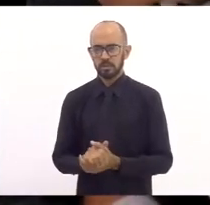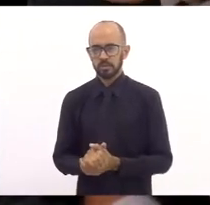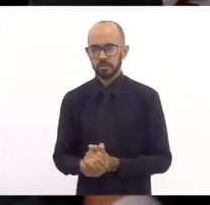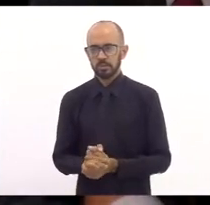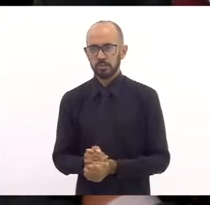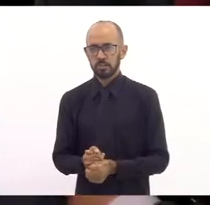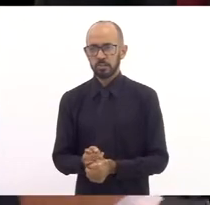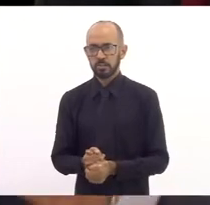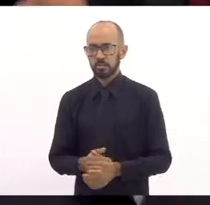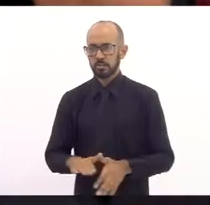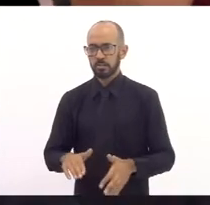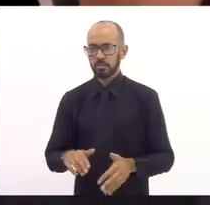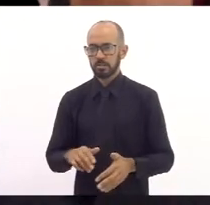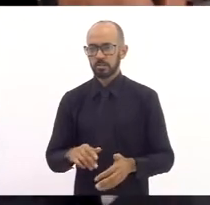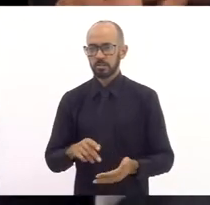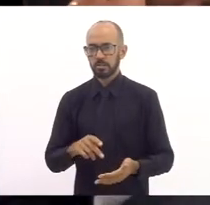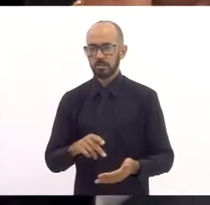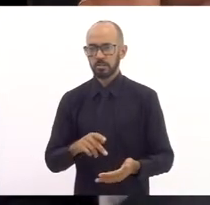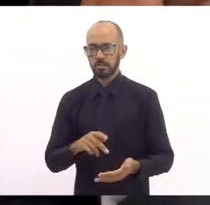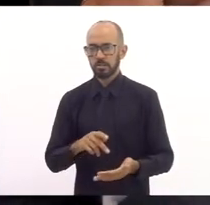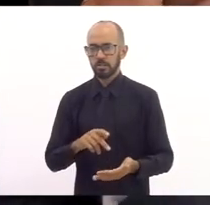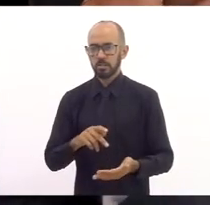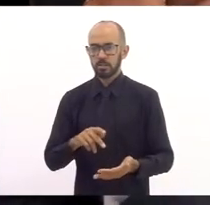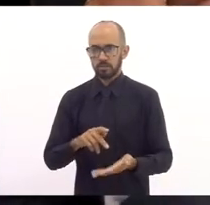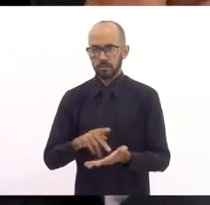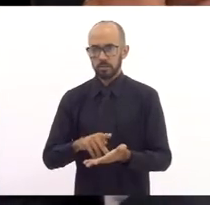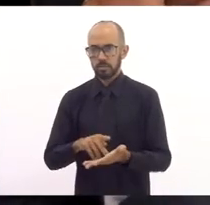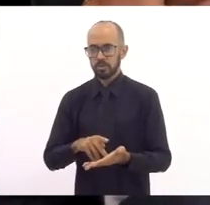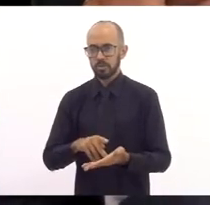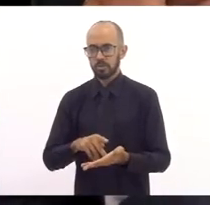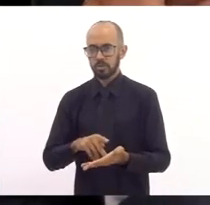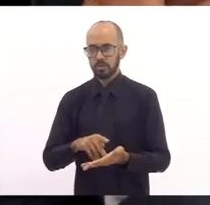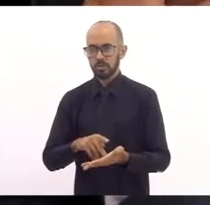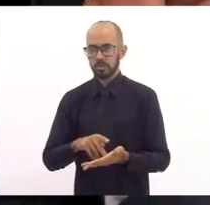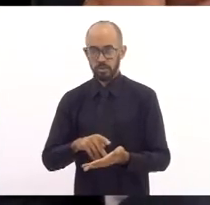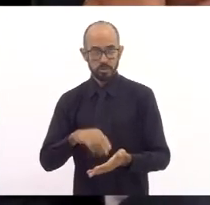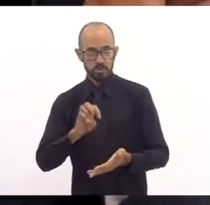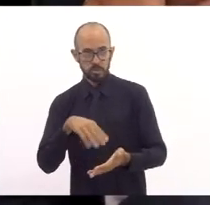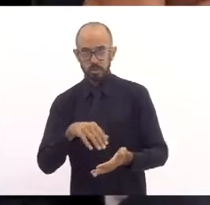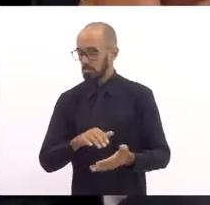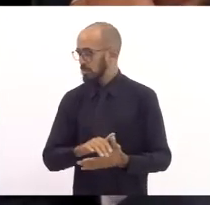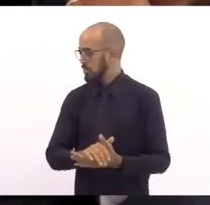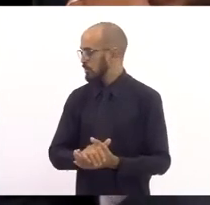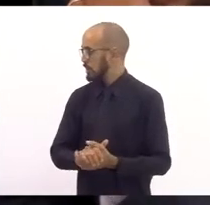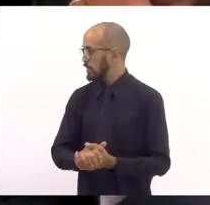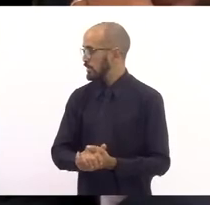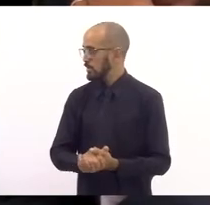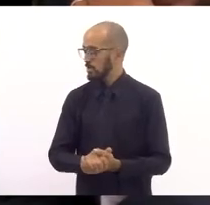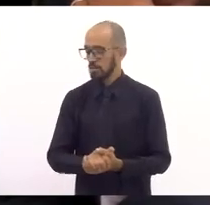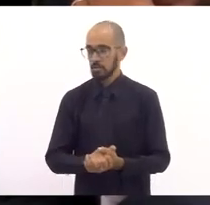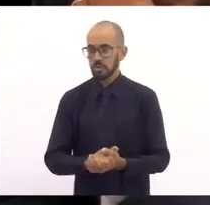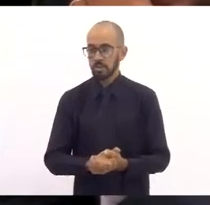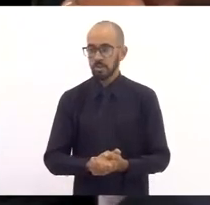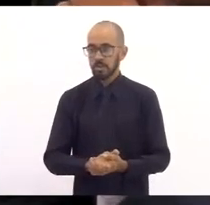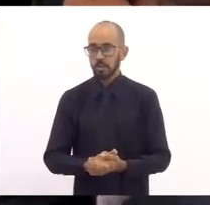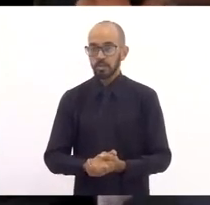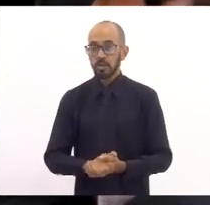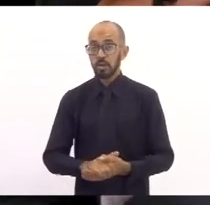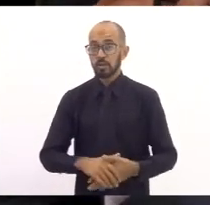Estado captaria esse recurso, é isso? Isso, e aí faz a segregação dos trilhos via muro, com muros. A